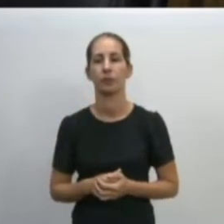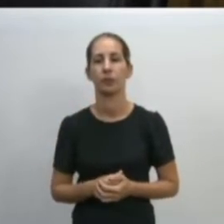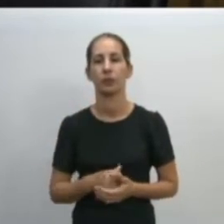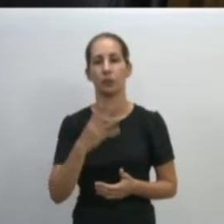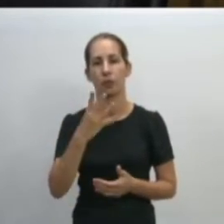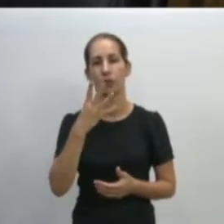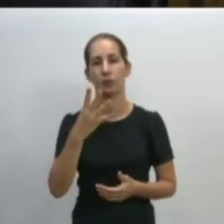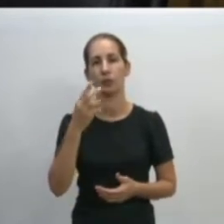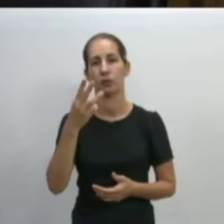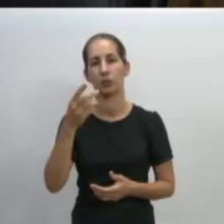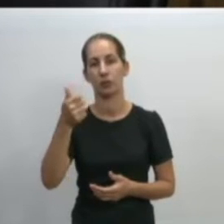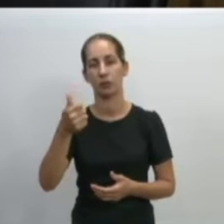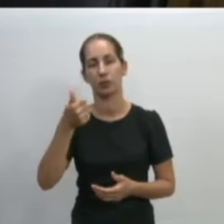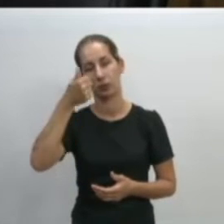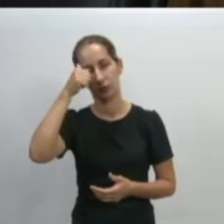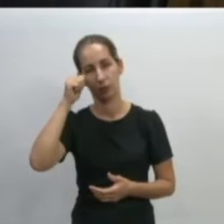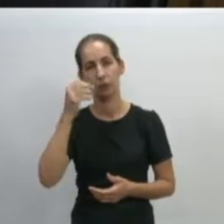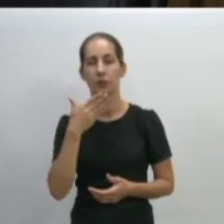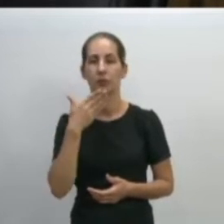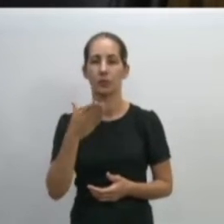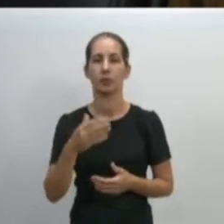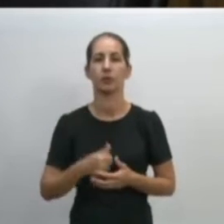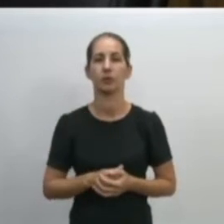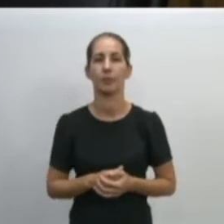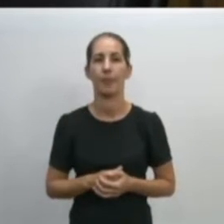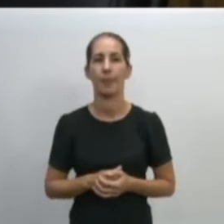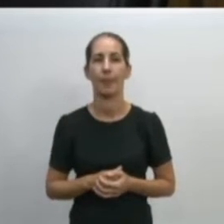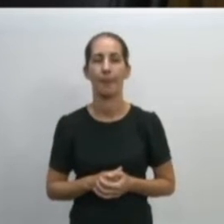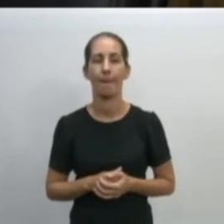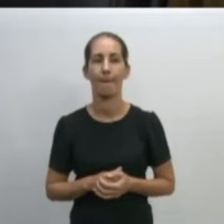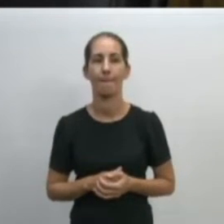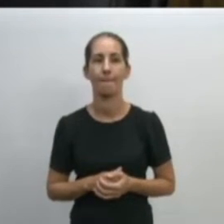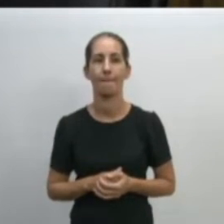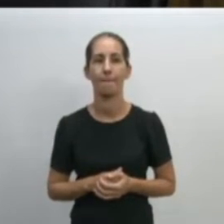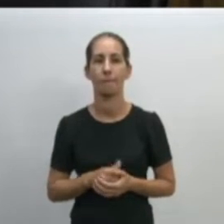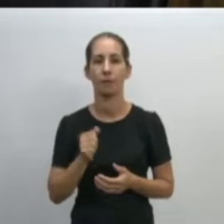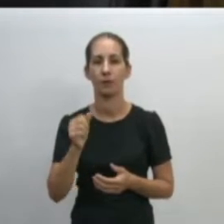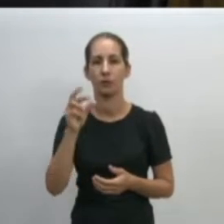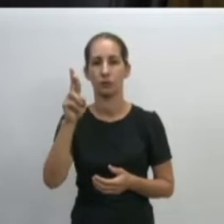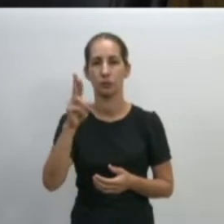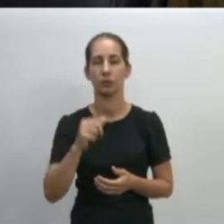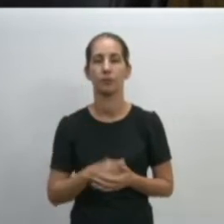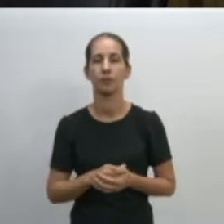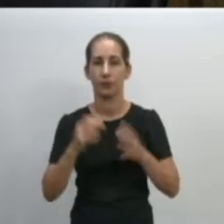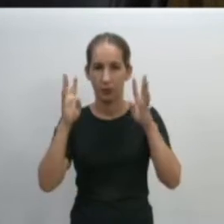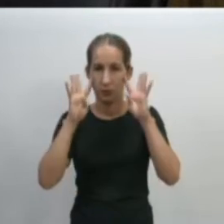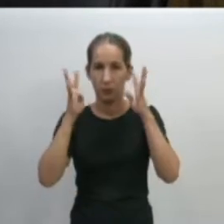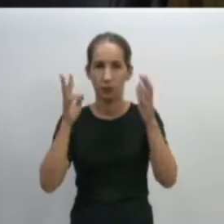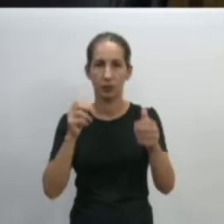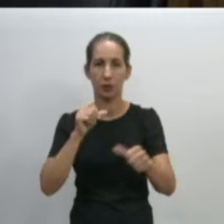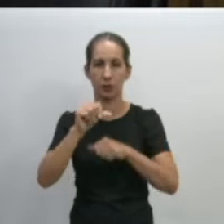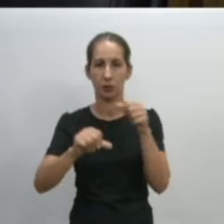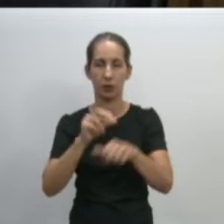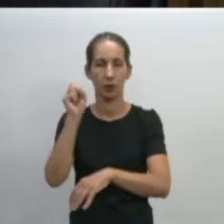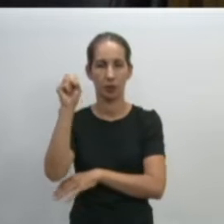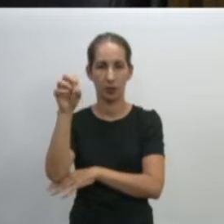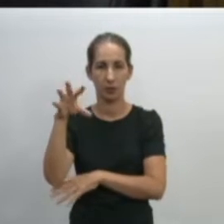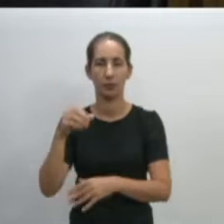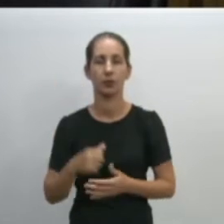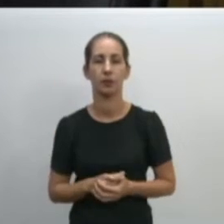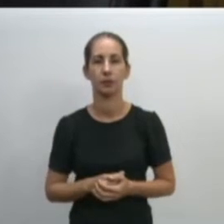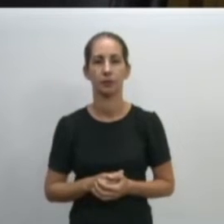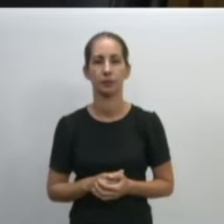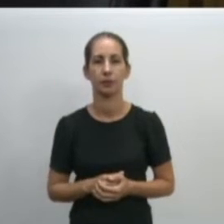Requerimento 4431, Haroldo Alves, requer a Censul providências para troca de lâmpada